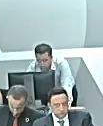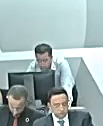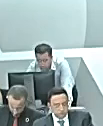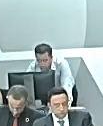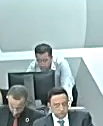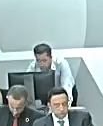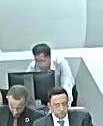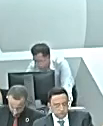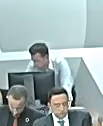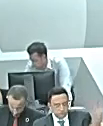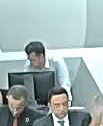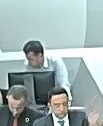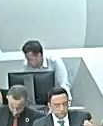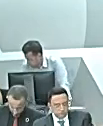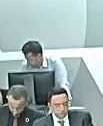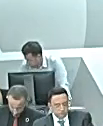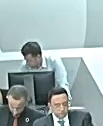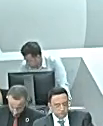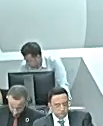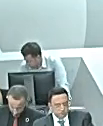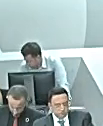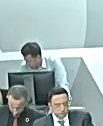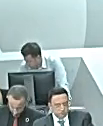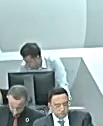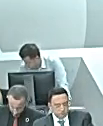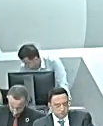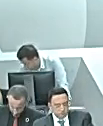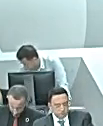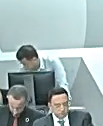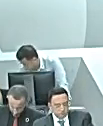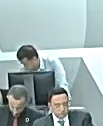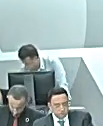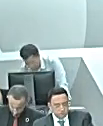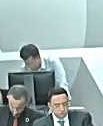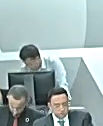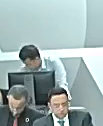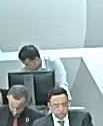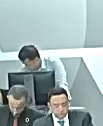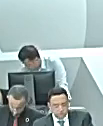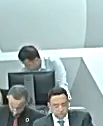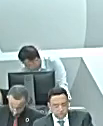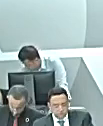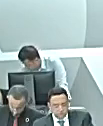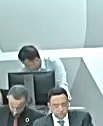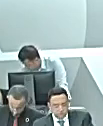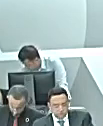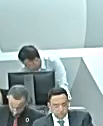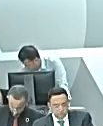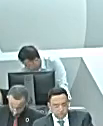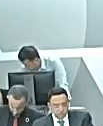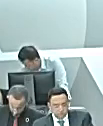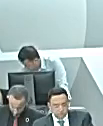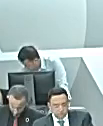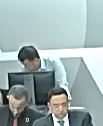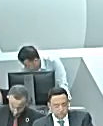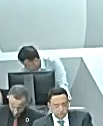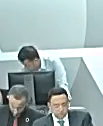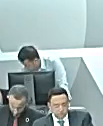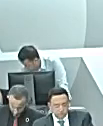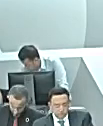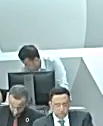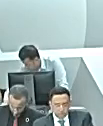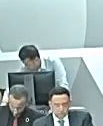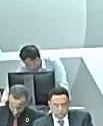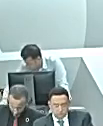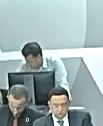agente penitenciário socioeducativo a cip da lei que ele vai ter que cumprir isso é o mínimo